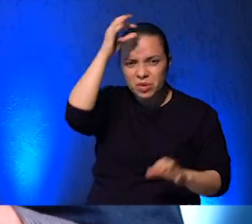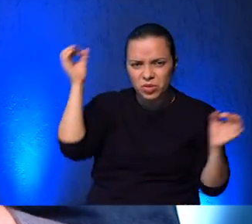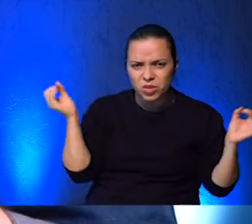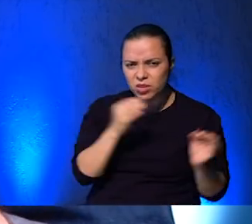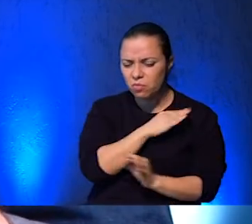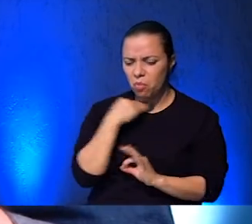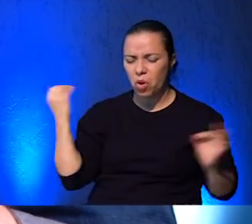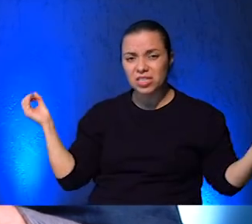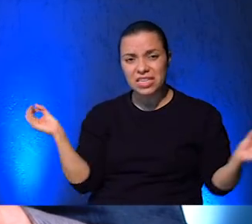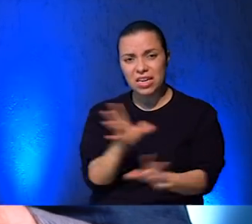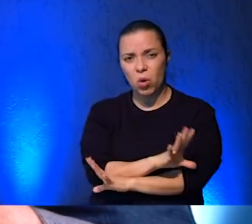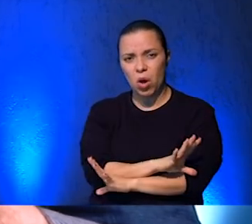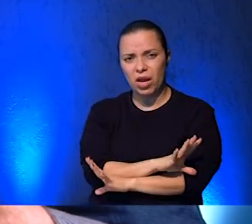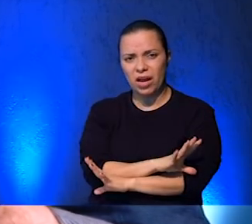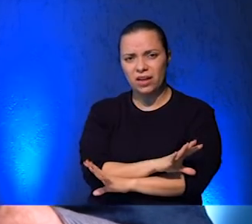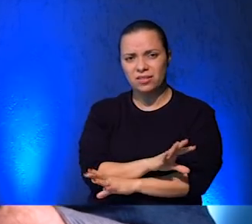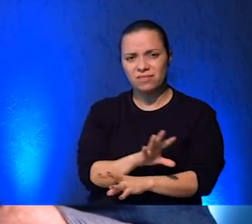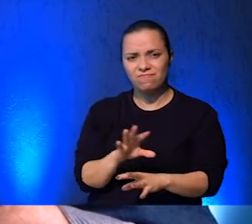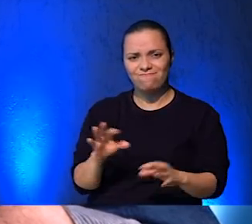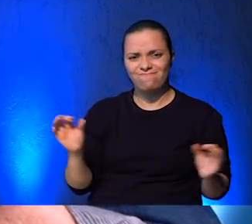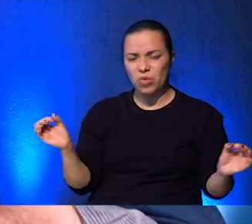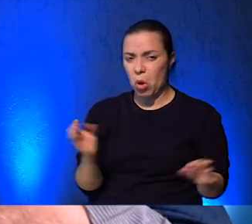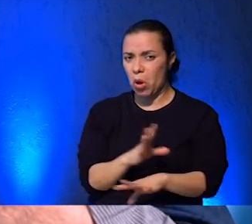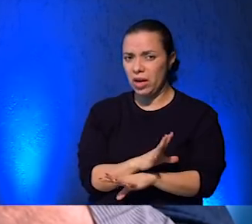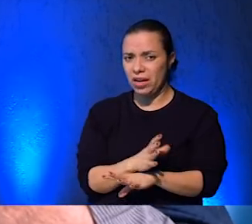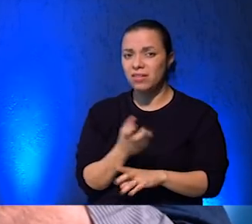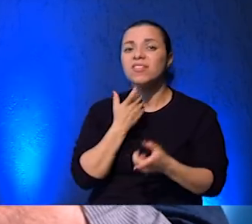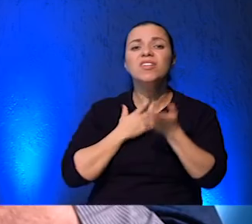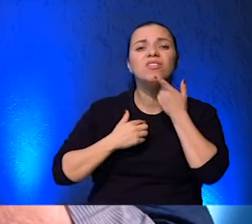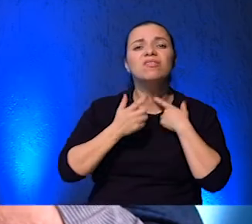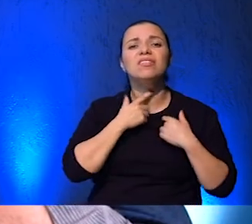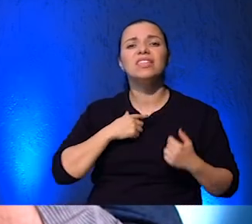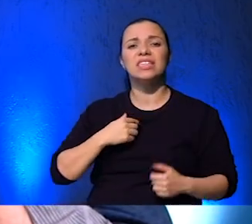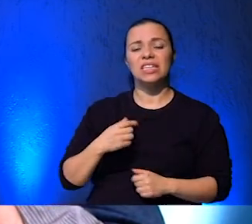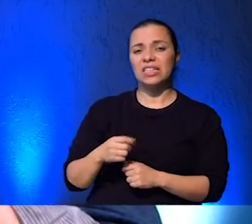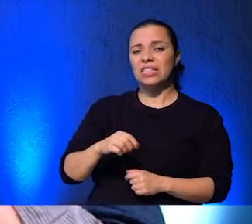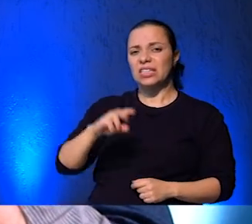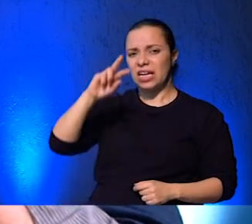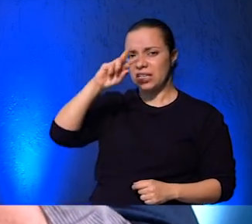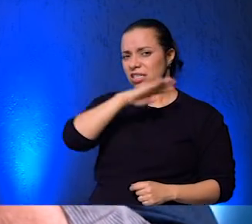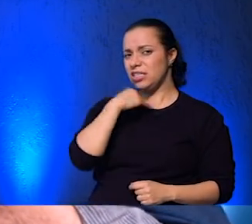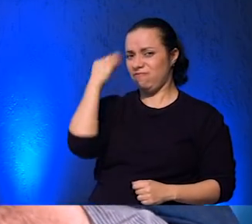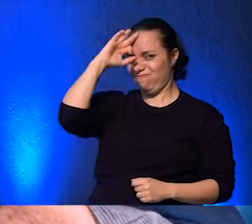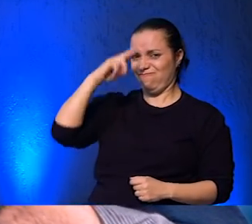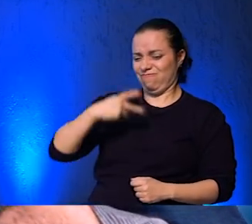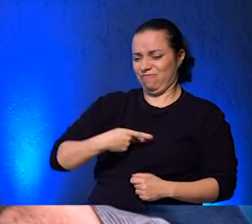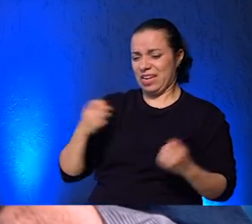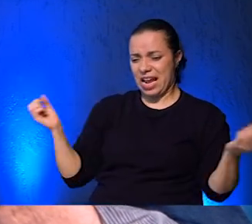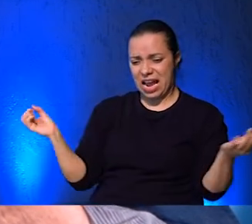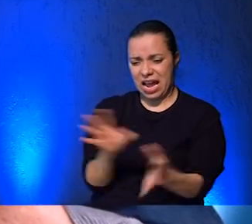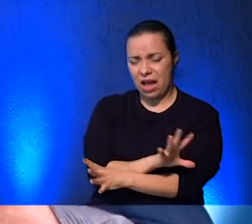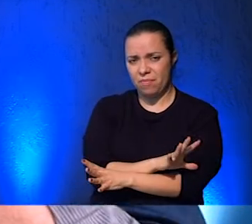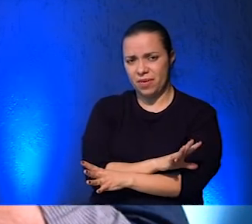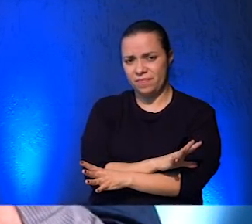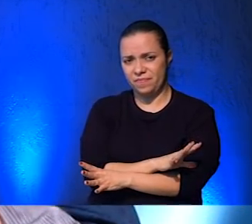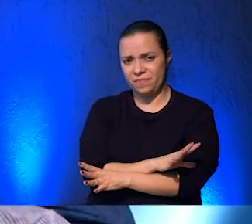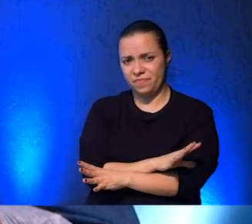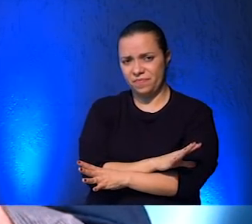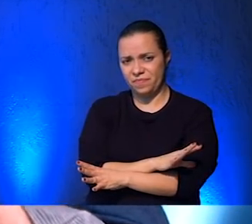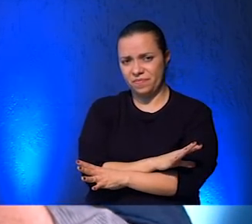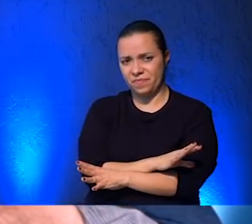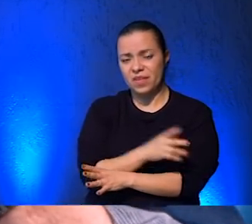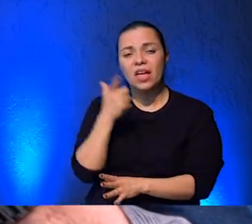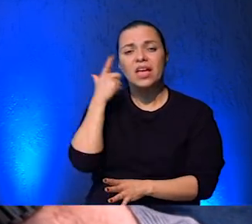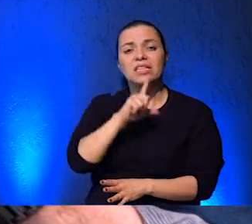espírito de suicídio e pelo poder do nome do sangue de jesus recebe